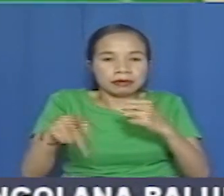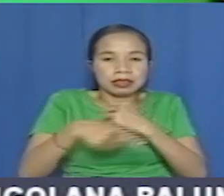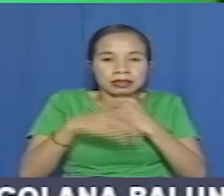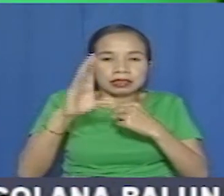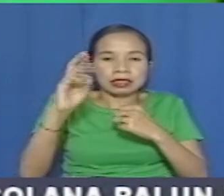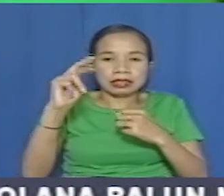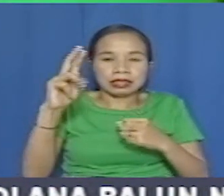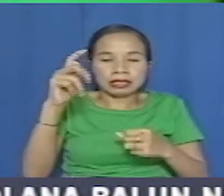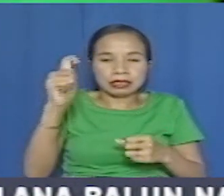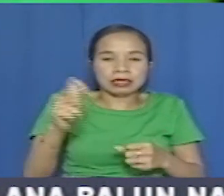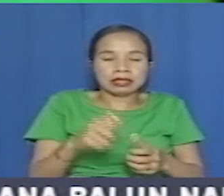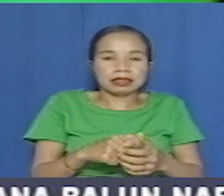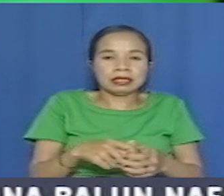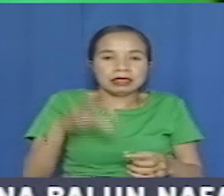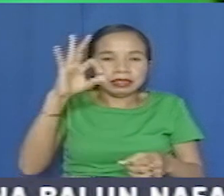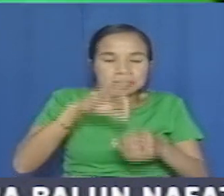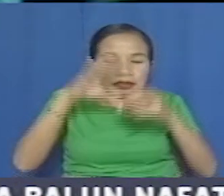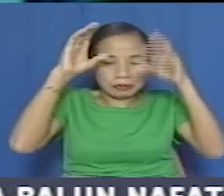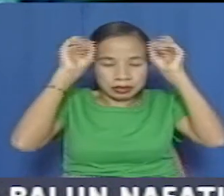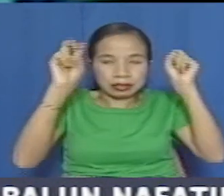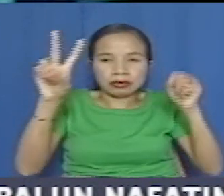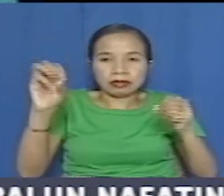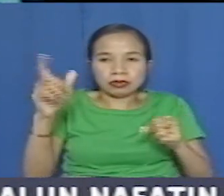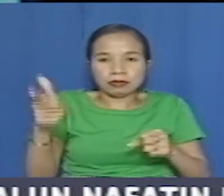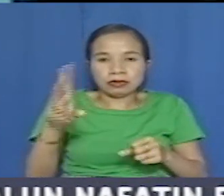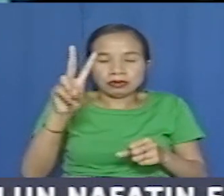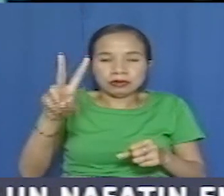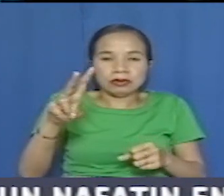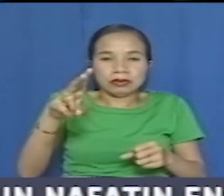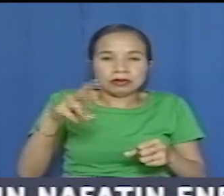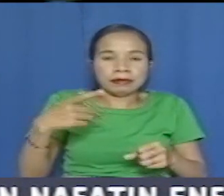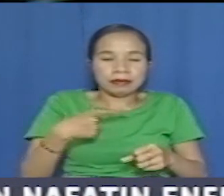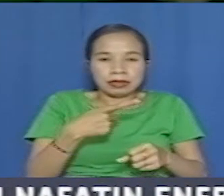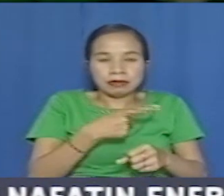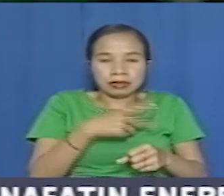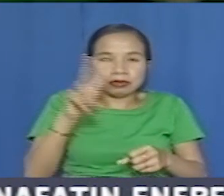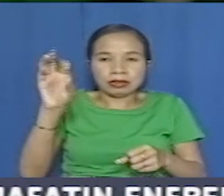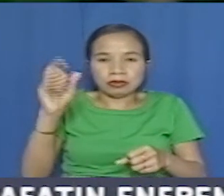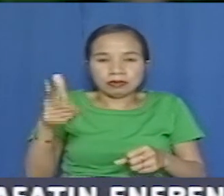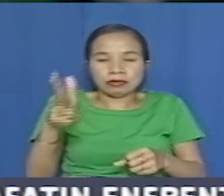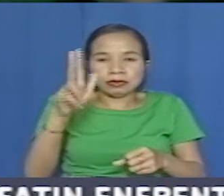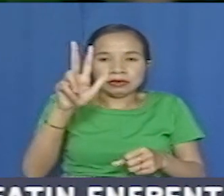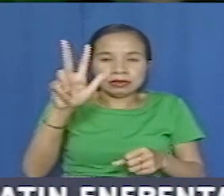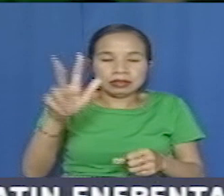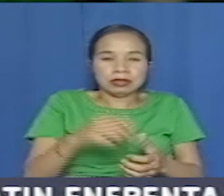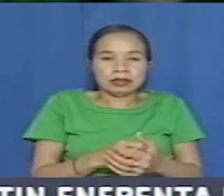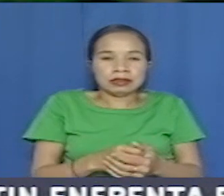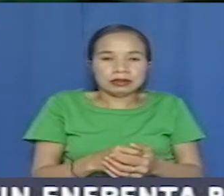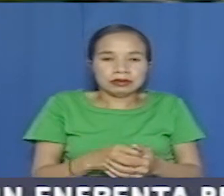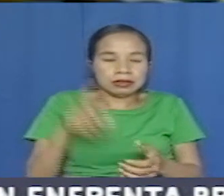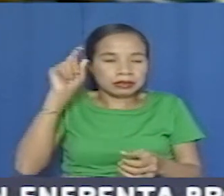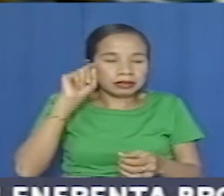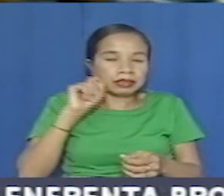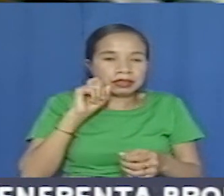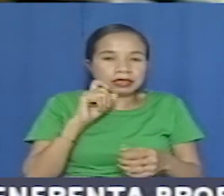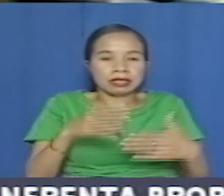CNRT eleisaun presidensial 2022 no eleisaun geral 2023. Hudi lori lider historiku kairala Sanana Guzmão atu lidera